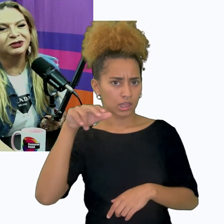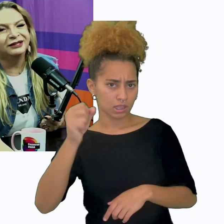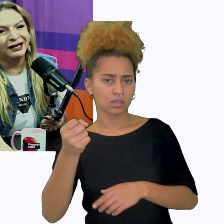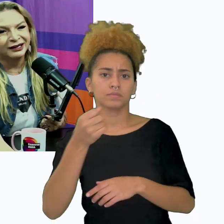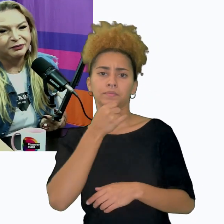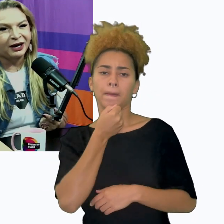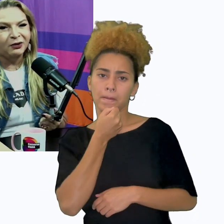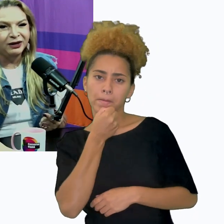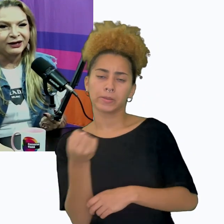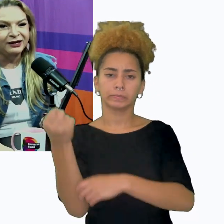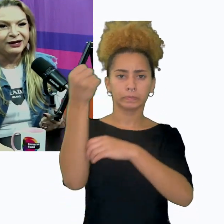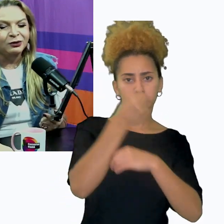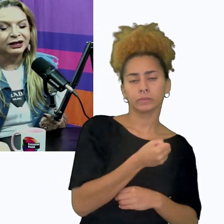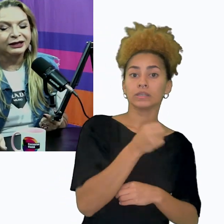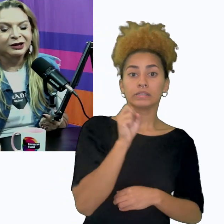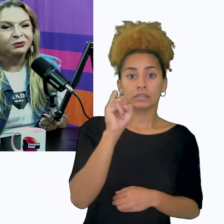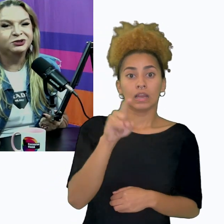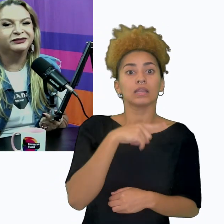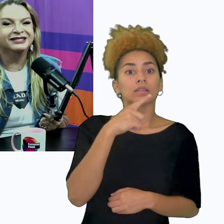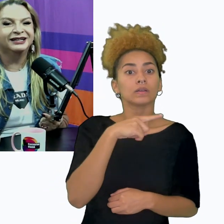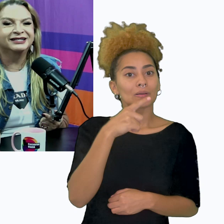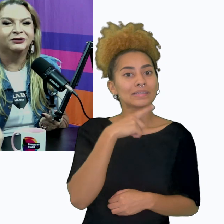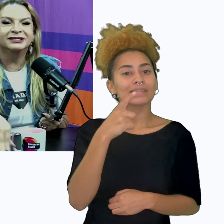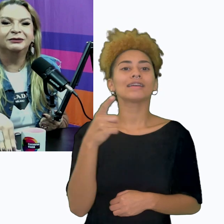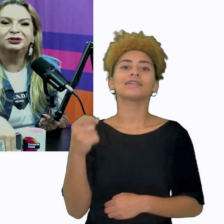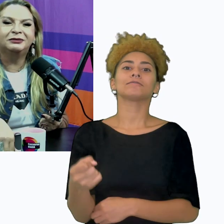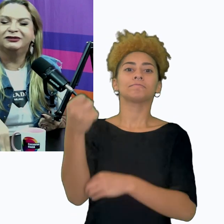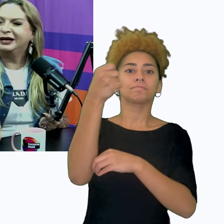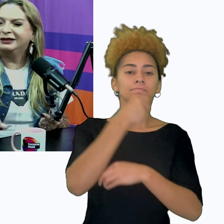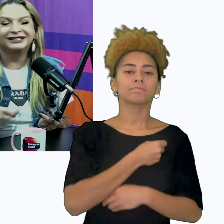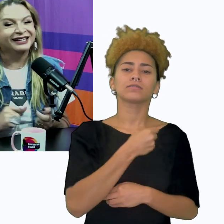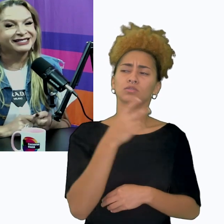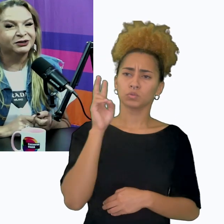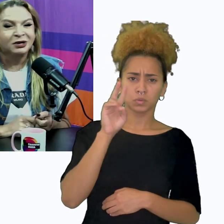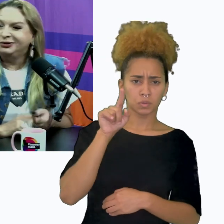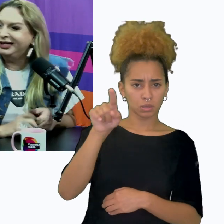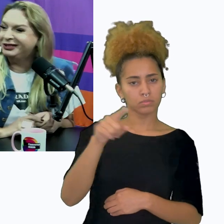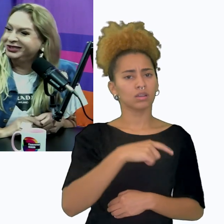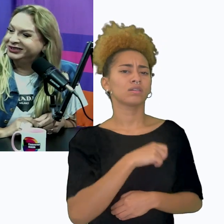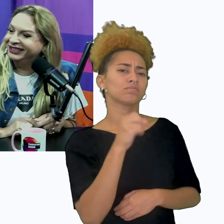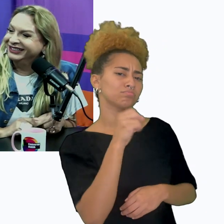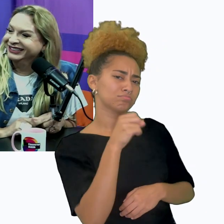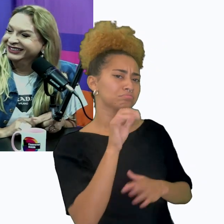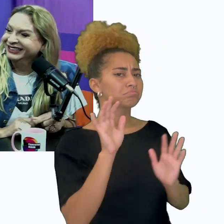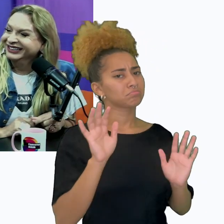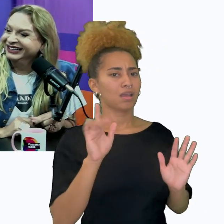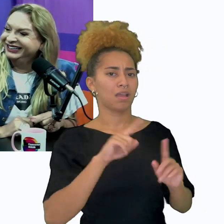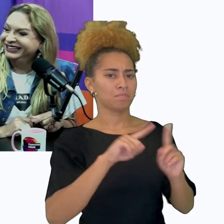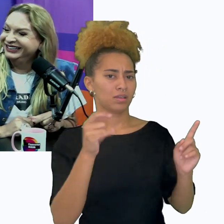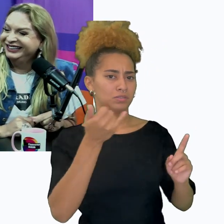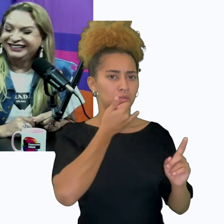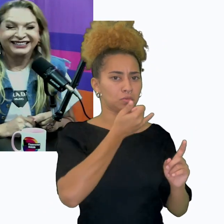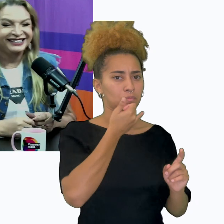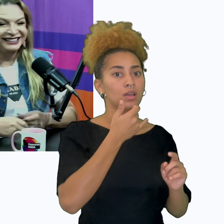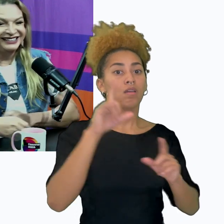microfone dela pra alguém. E quando a Lena não podia fazer nas saunas, ela me chamava pra apresentar as saunas. Tu lembra disso, Lena? Lembro, mas porque, assim,